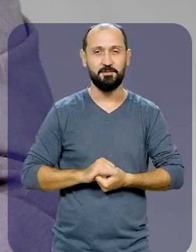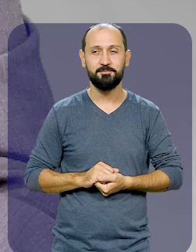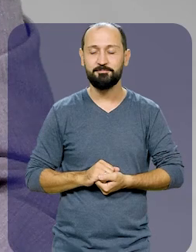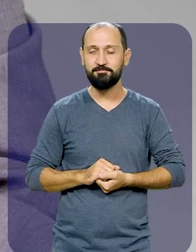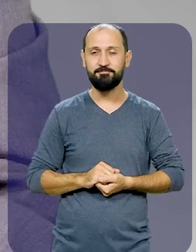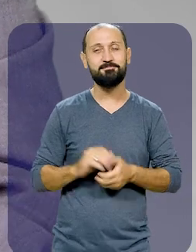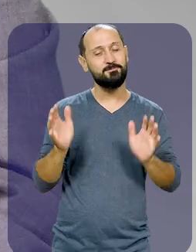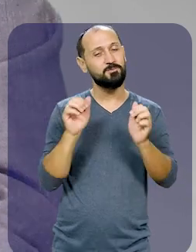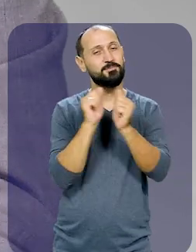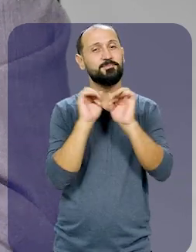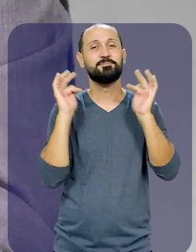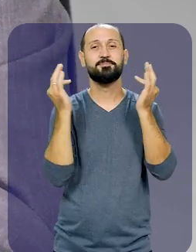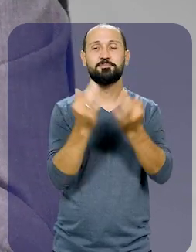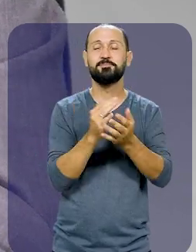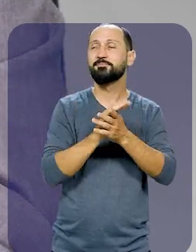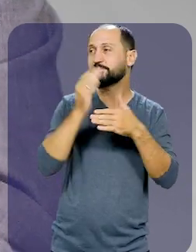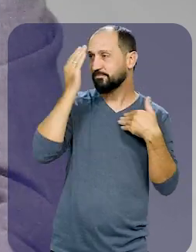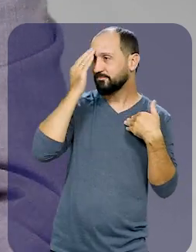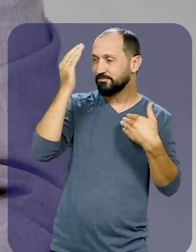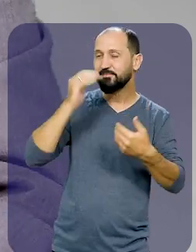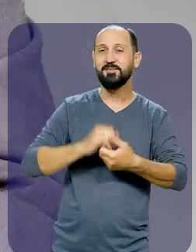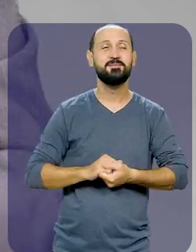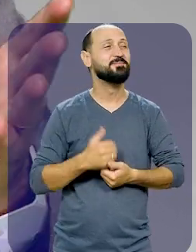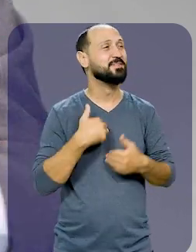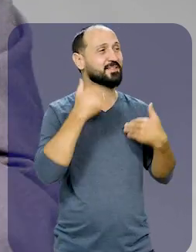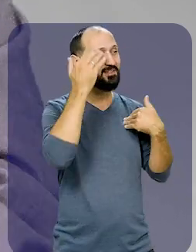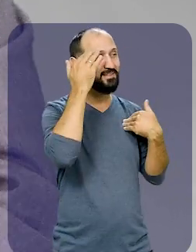seus familiares. Muito obrigada. Eu que